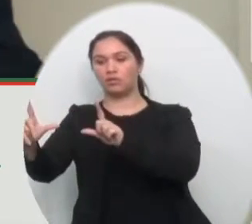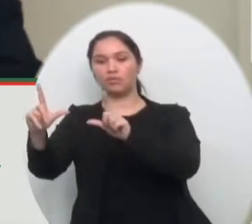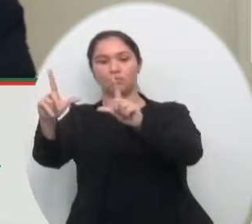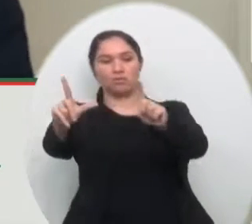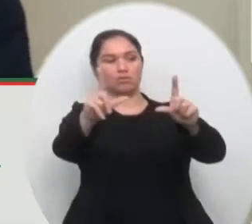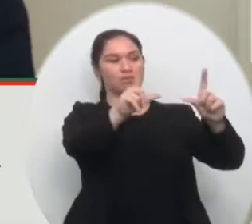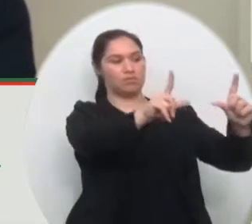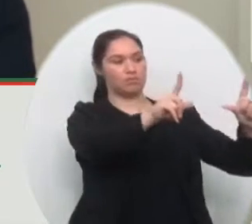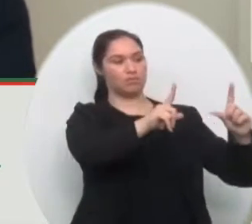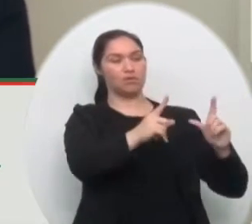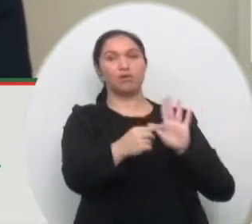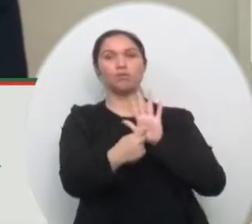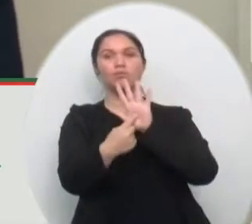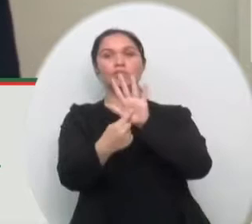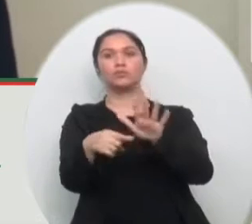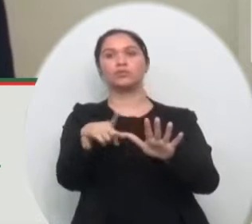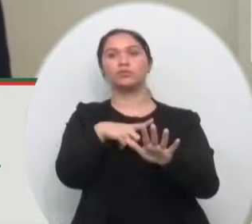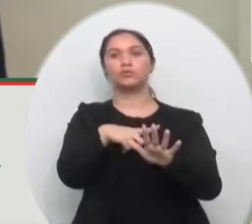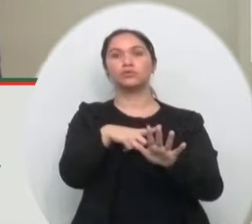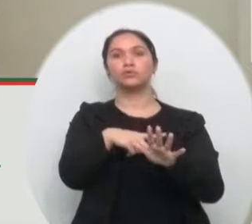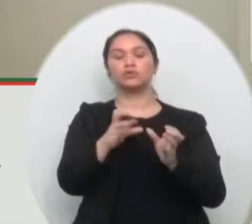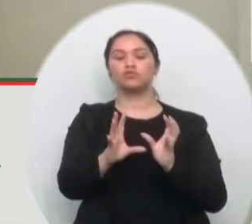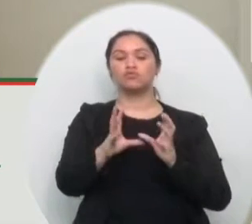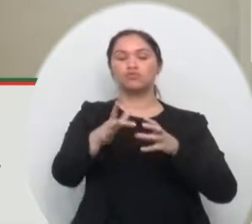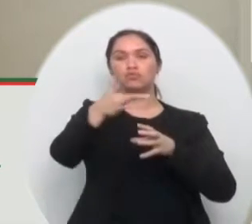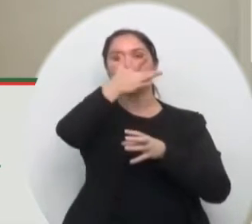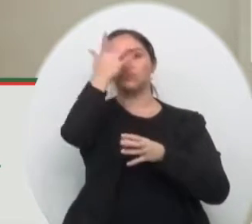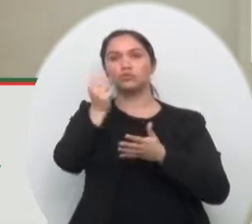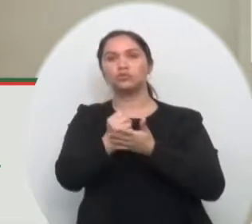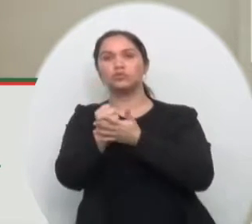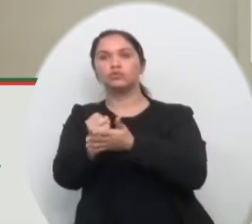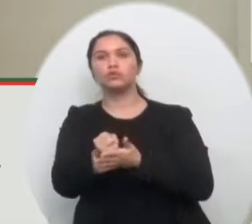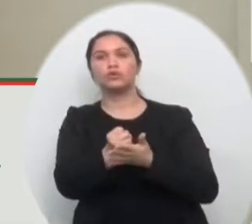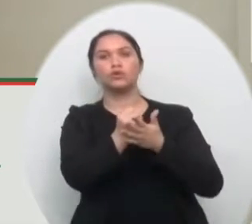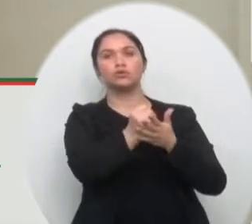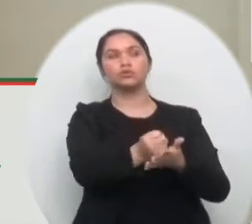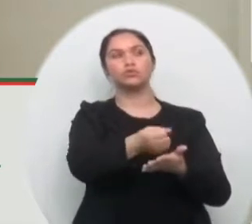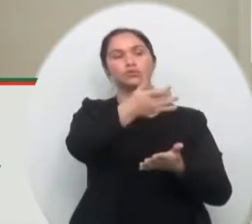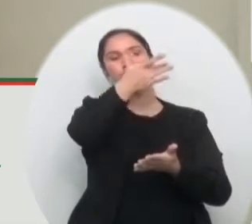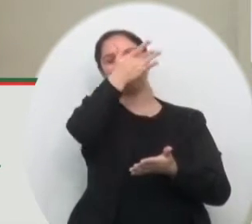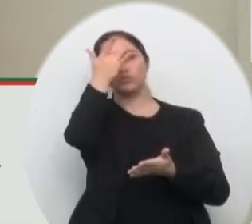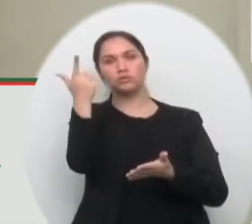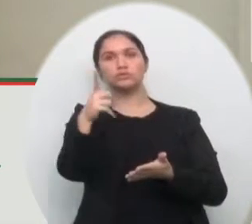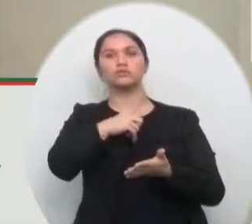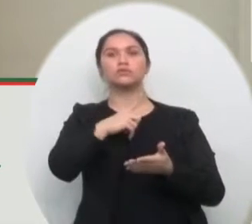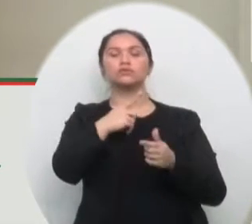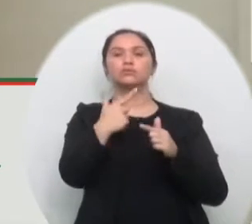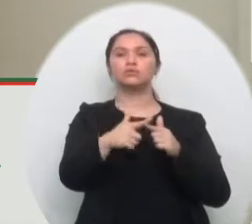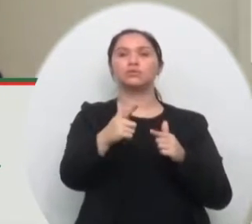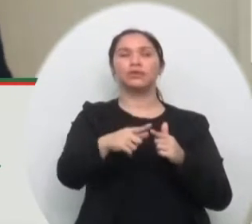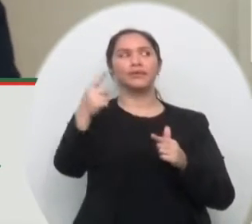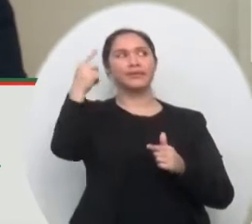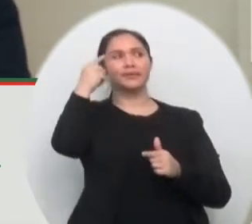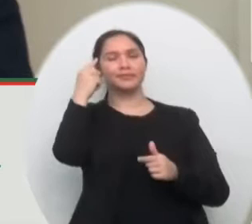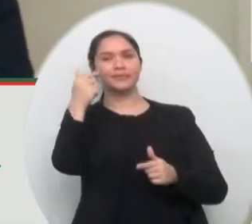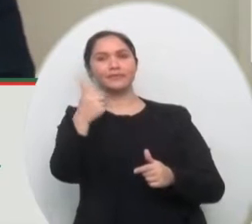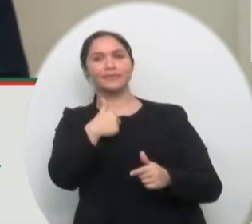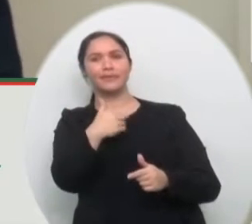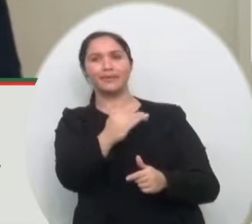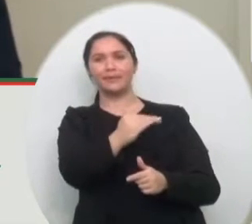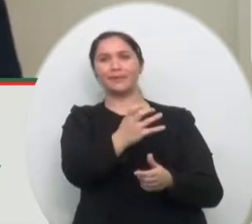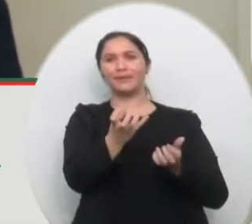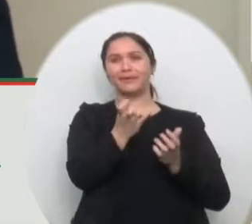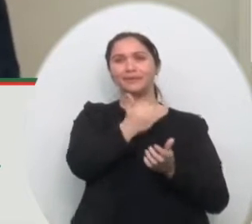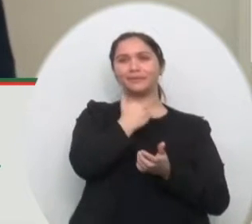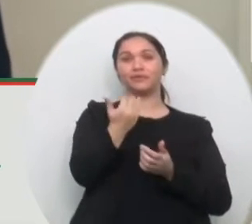informando que existe uma rede de proteção, que a pessoa que está com problemas, que de repente tem passado por